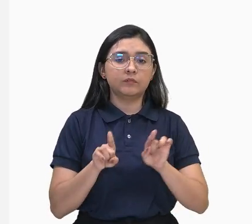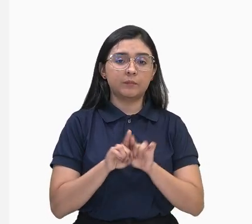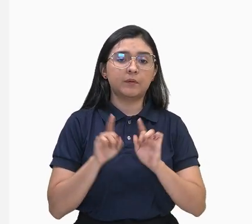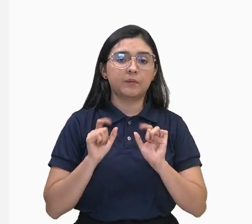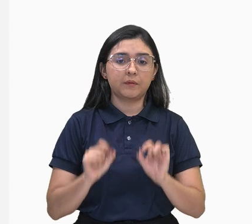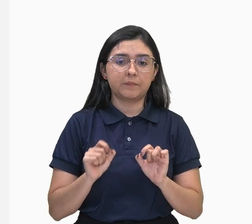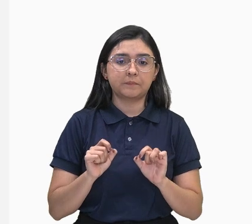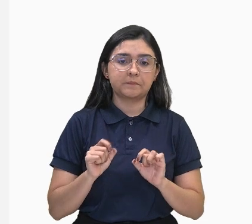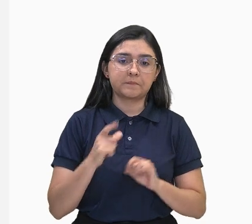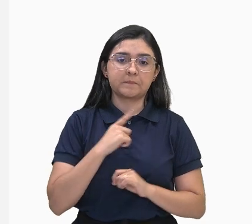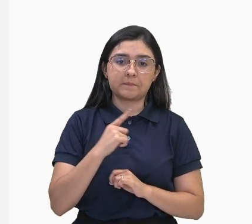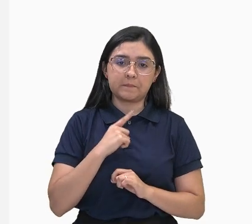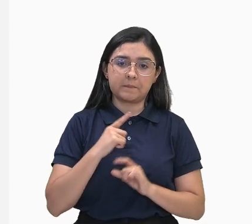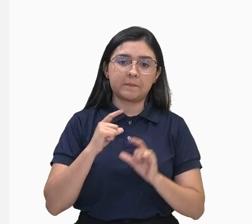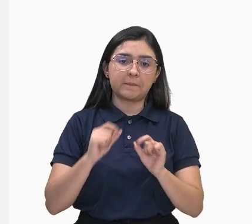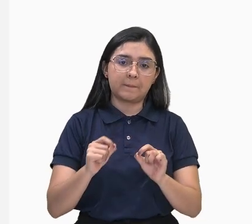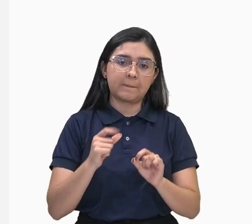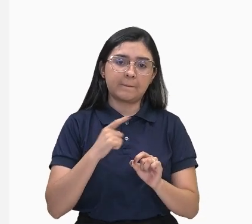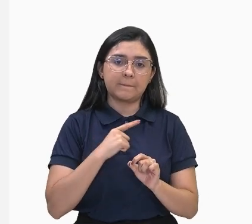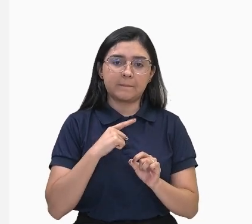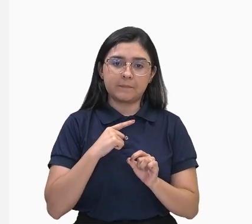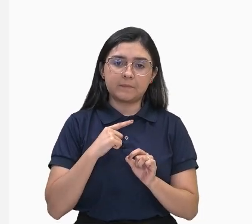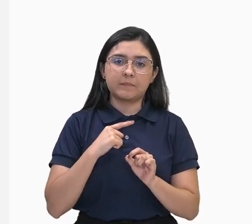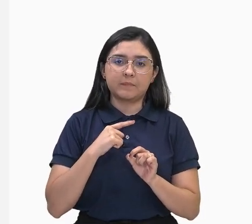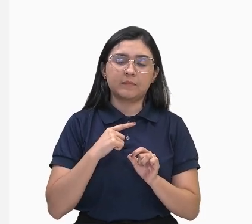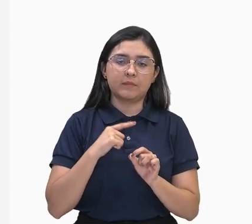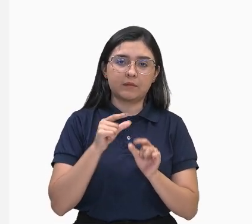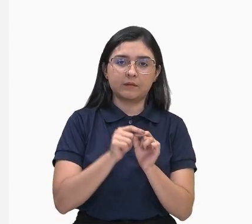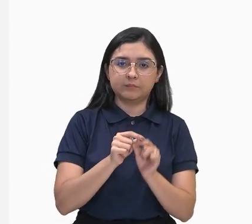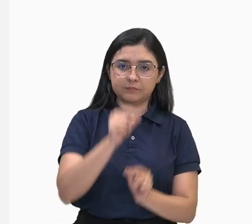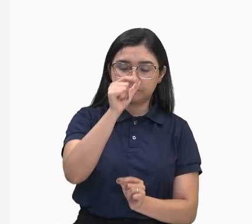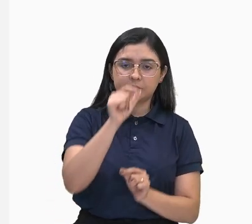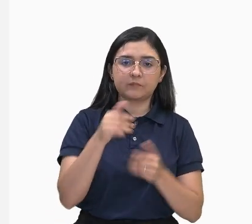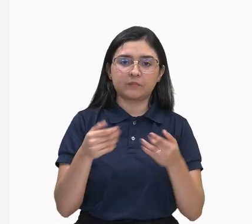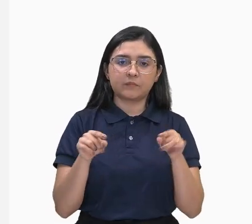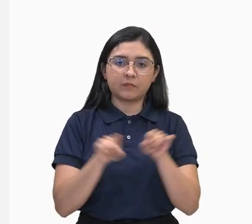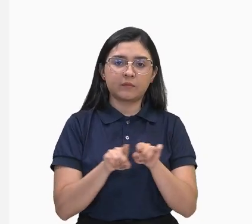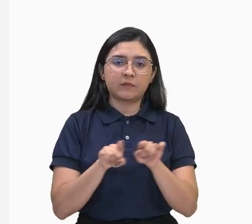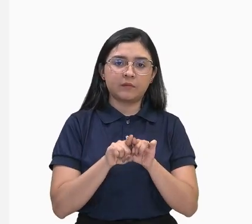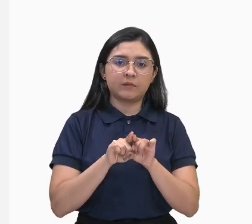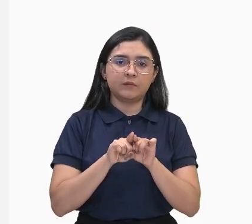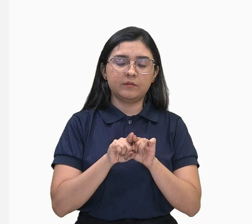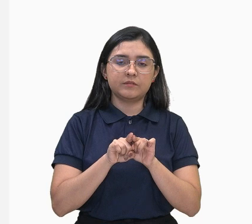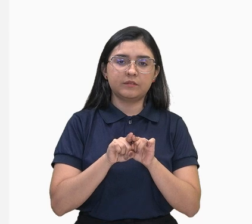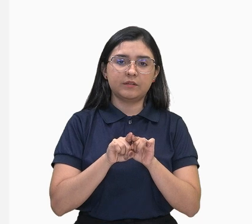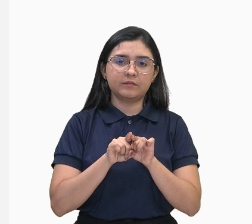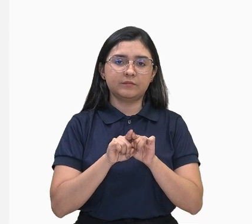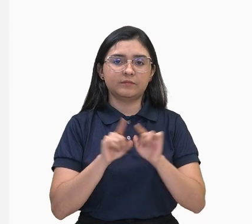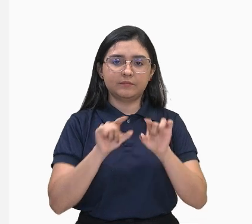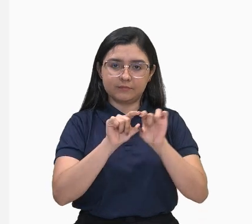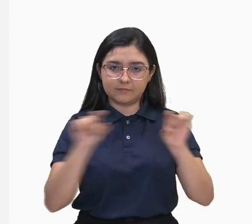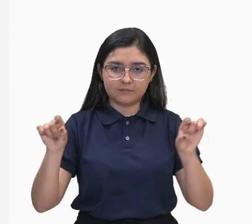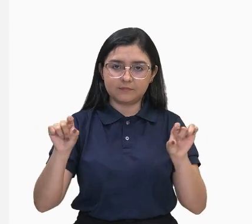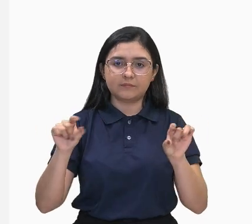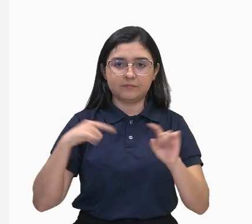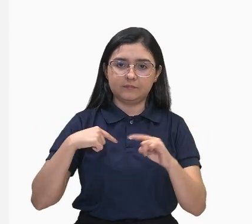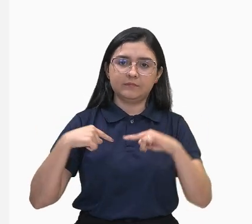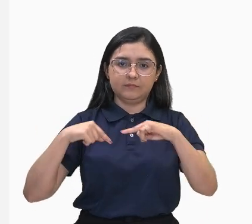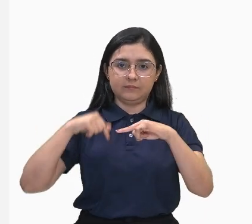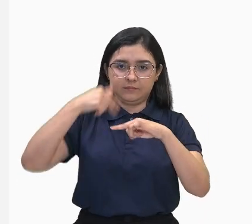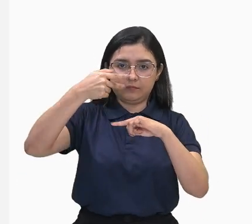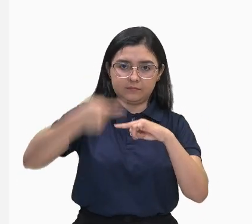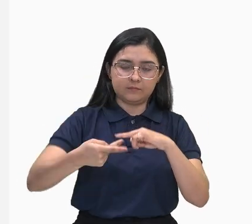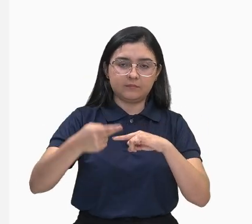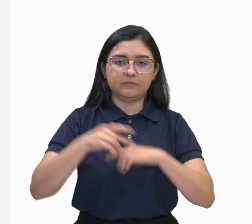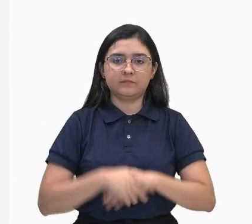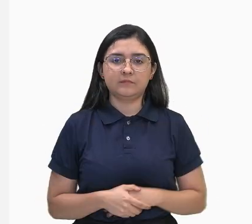sobre a barra horizontal, tudo bem? E ele é um tipo de salto vertical, reforça a informação,